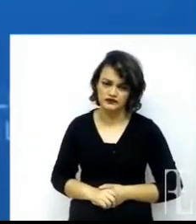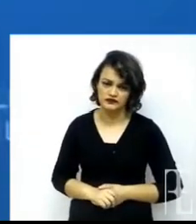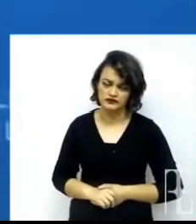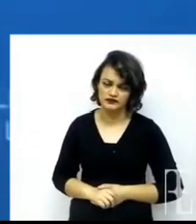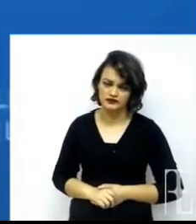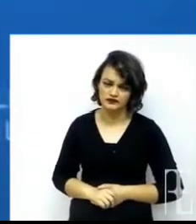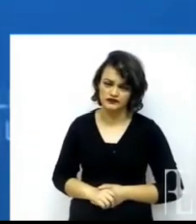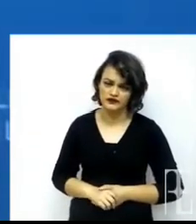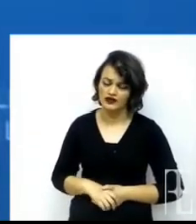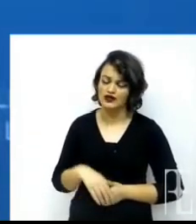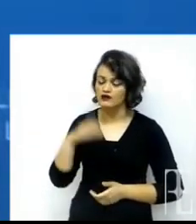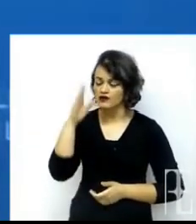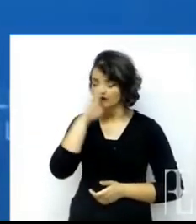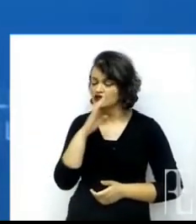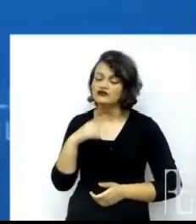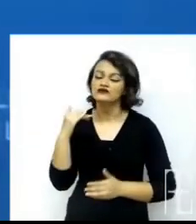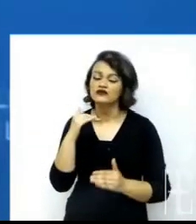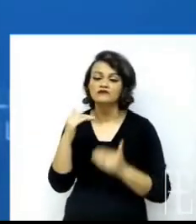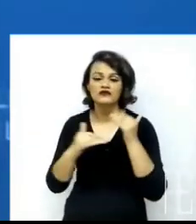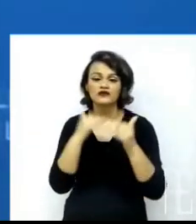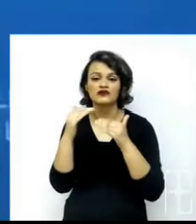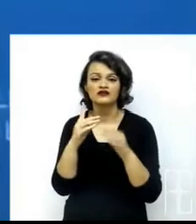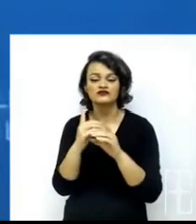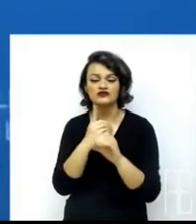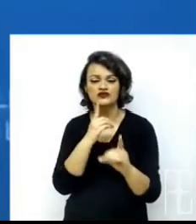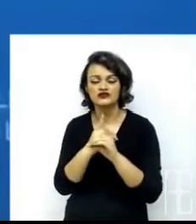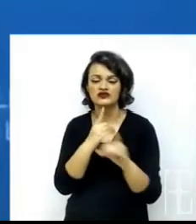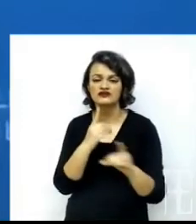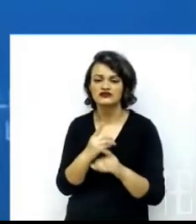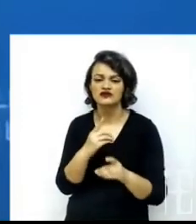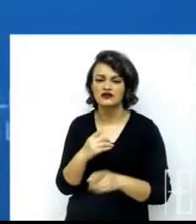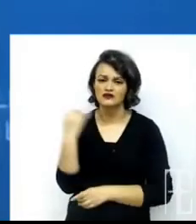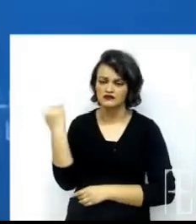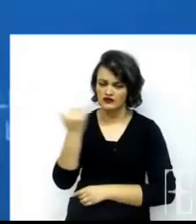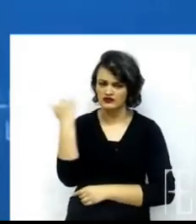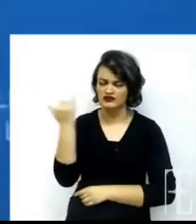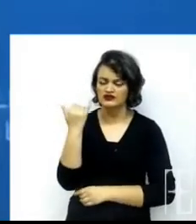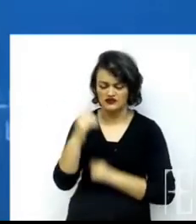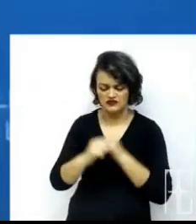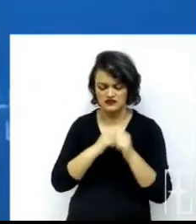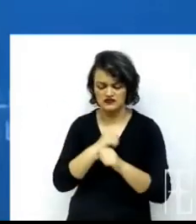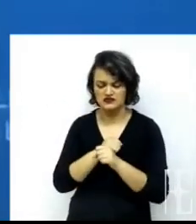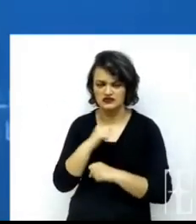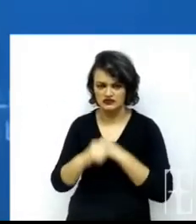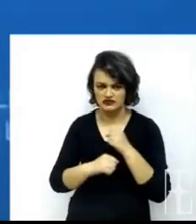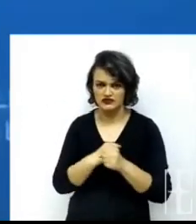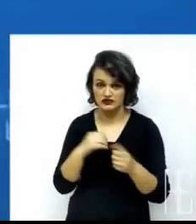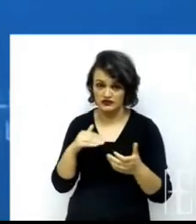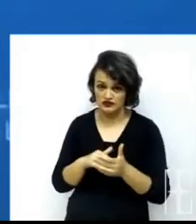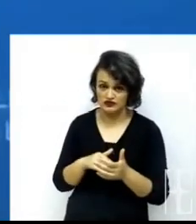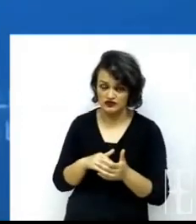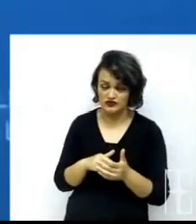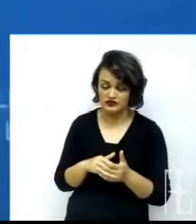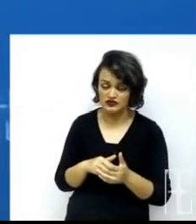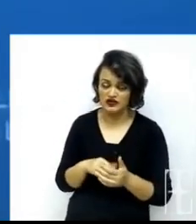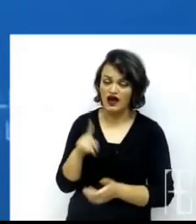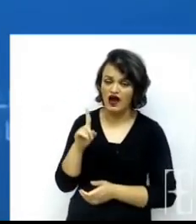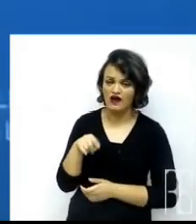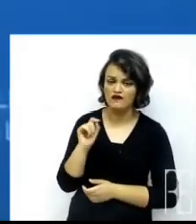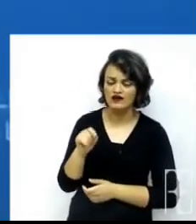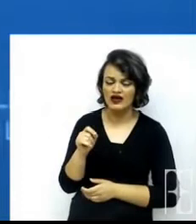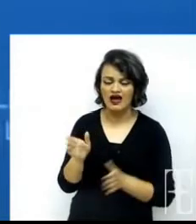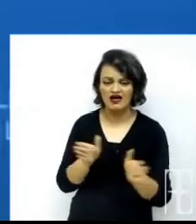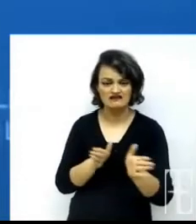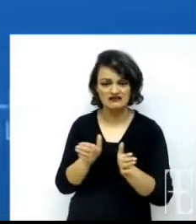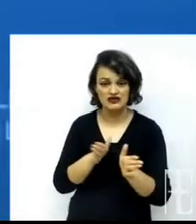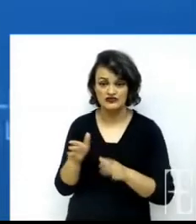O Brasil tem progressos digitais significativos nos últimos anos. Isso inclui melhor acesso